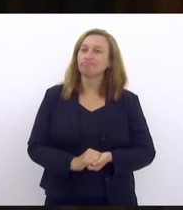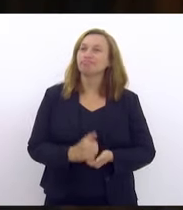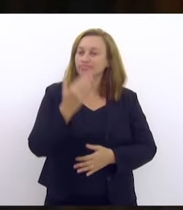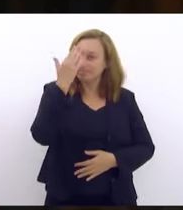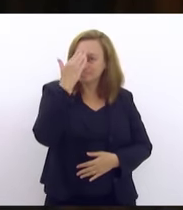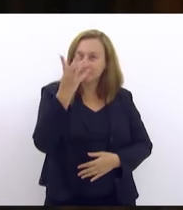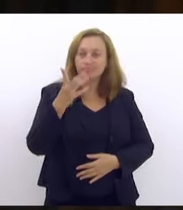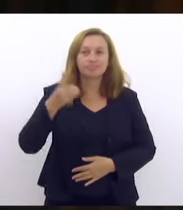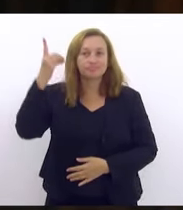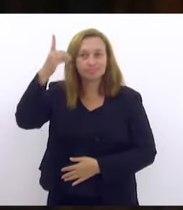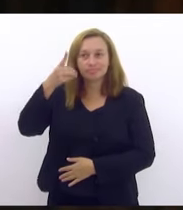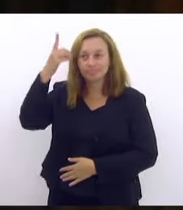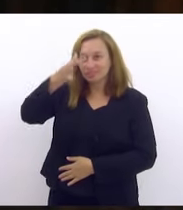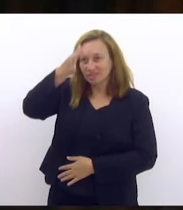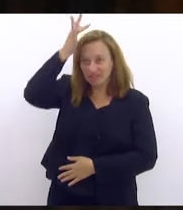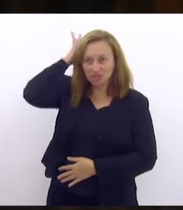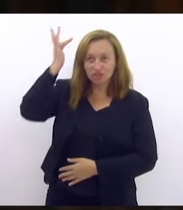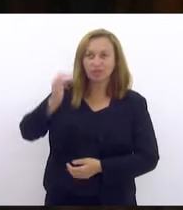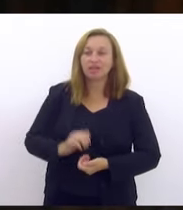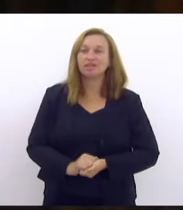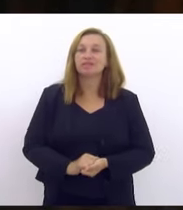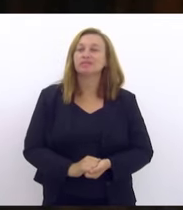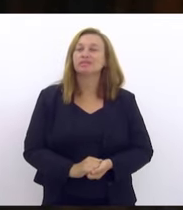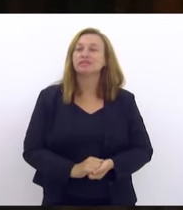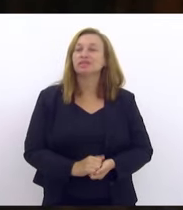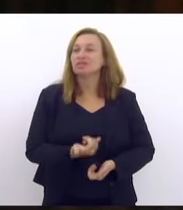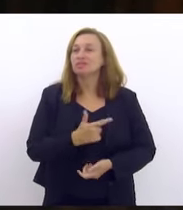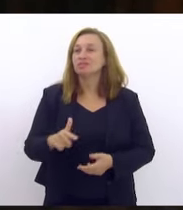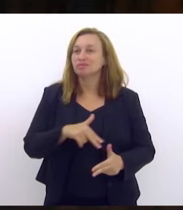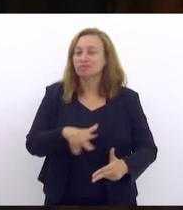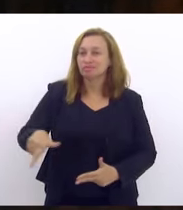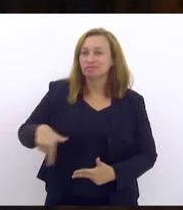Obrigado, deputado Fred Pacheco. Não tendo nenhum orador